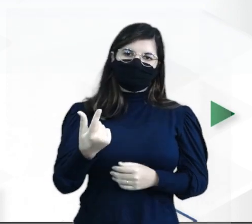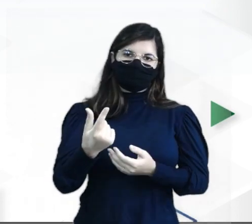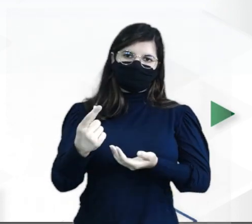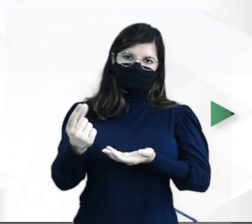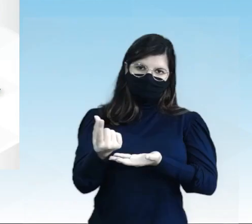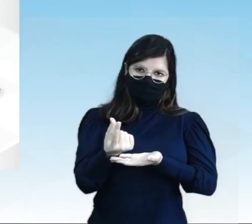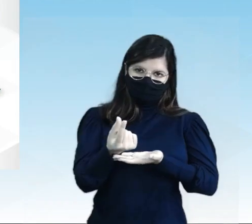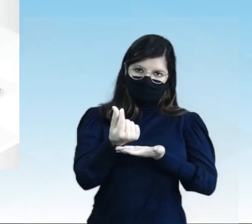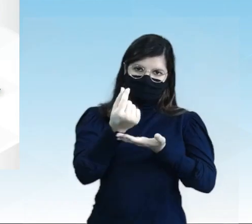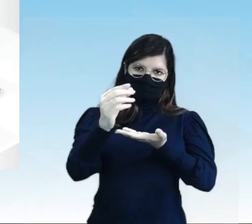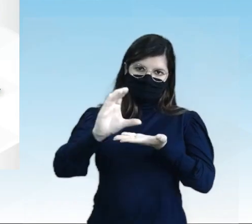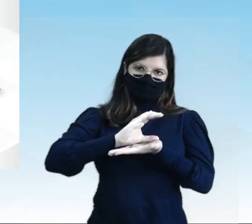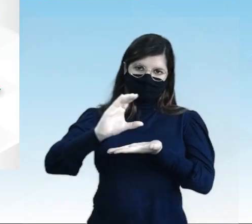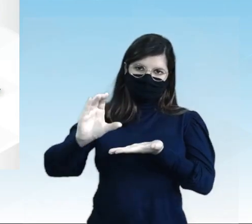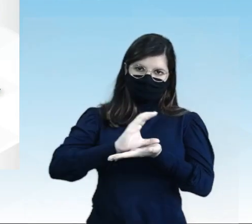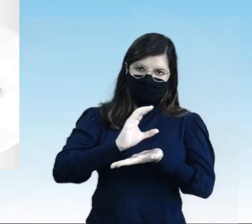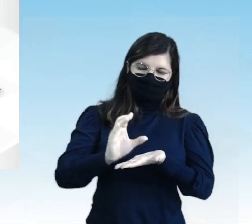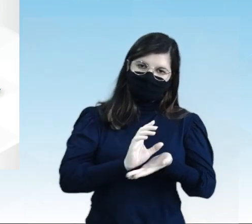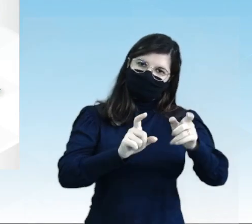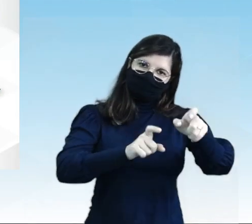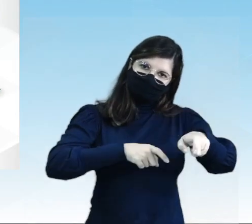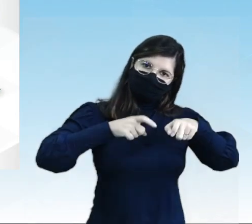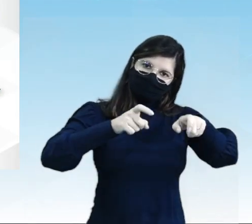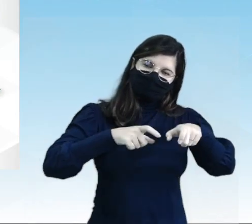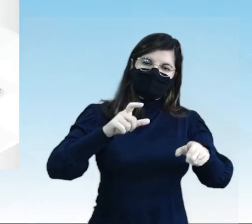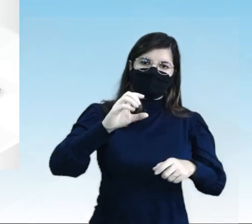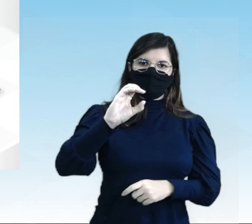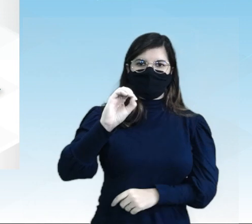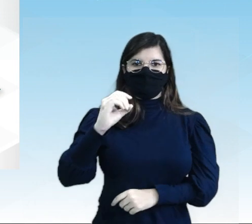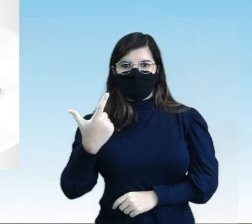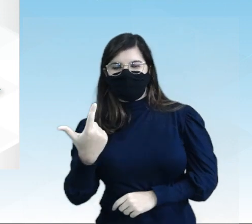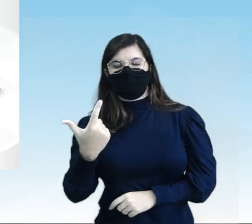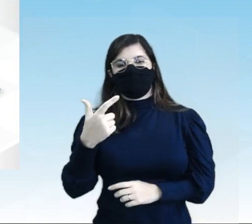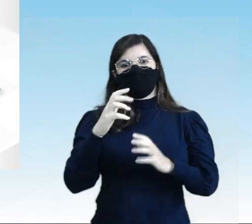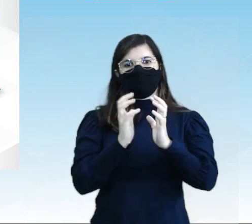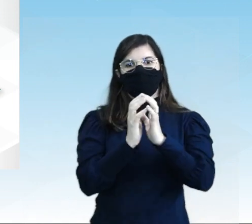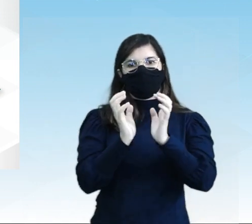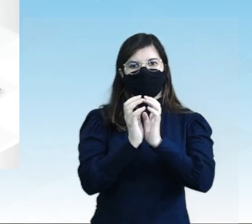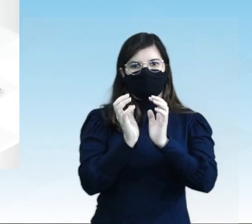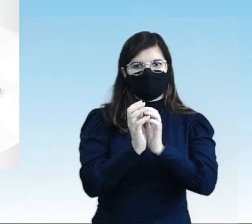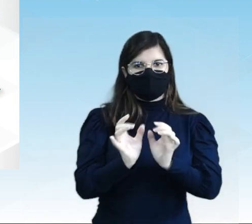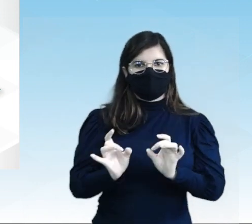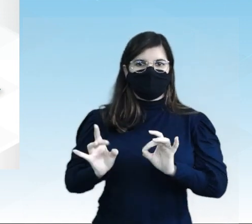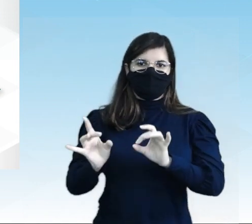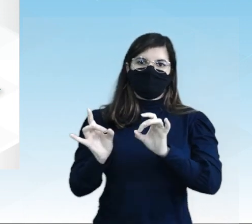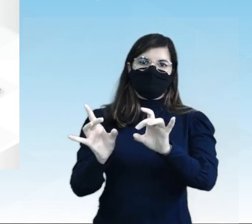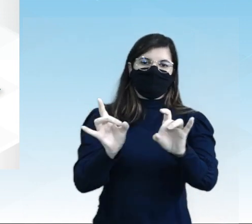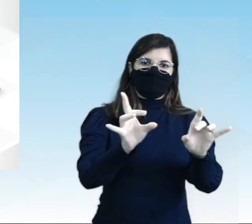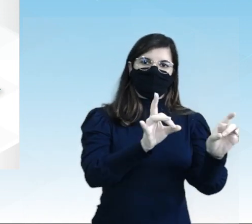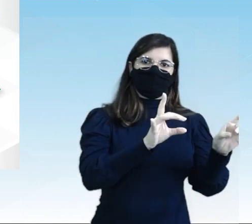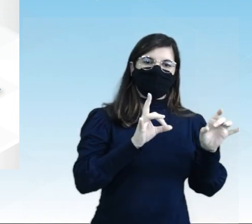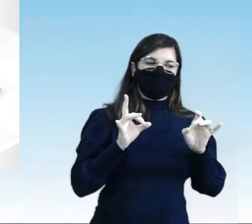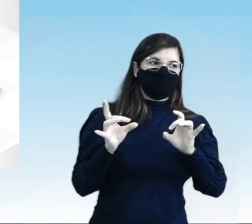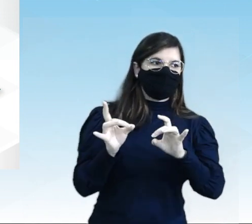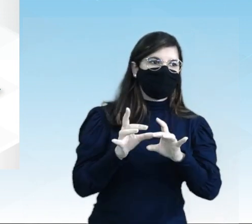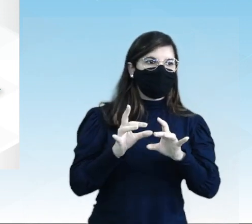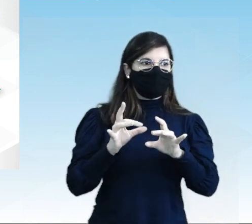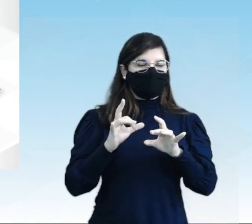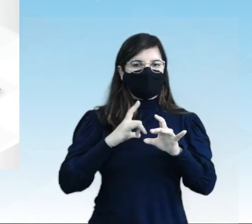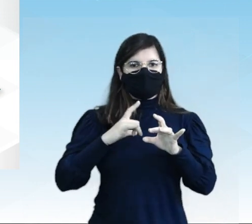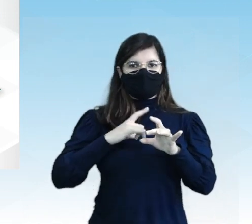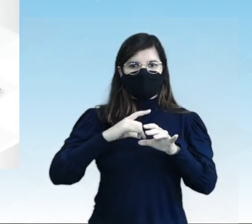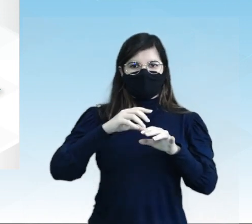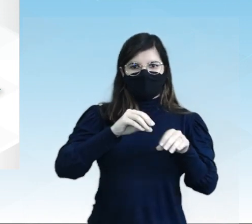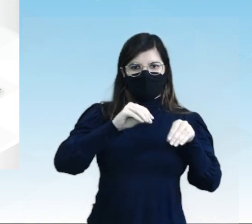Principalmente nos engenhos de Olinda e Recife que é o comércio né vai